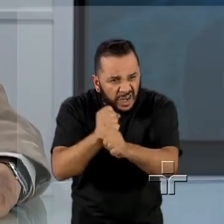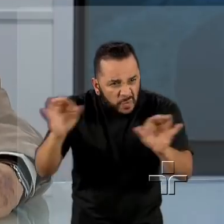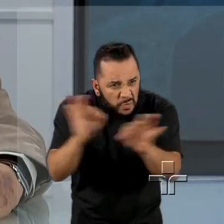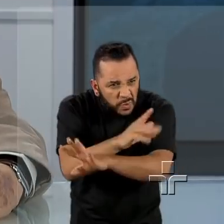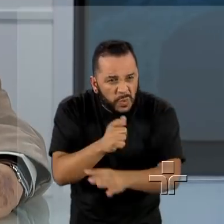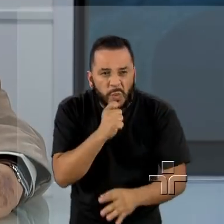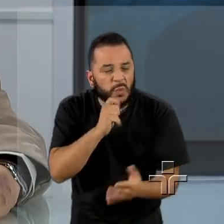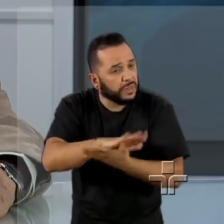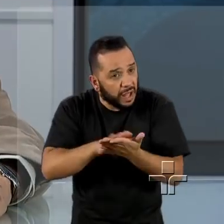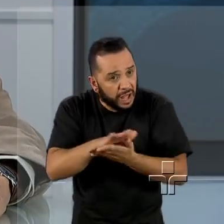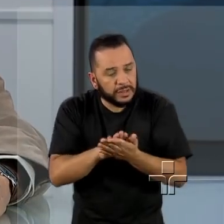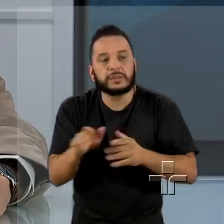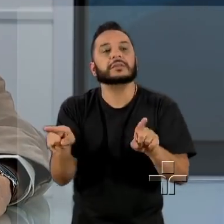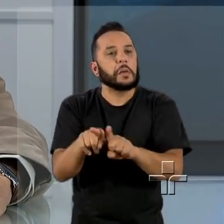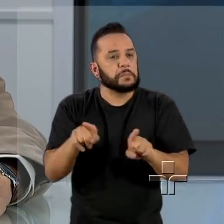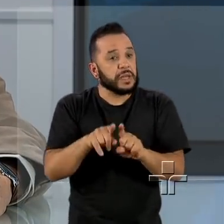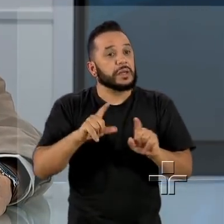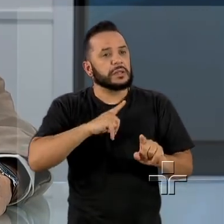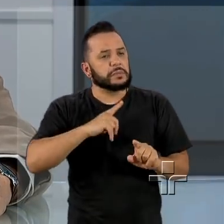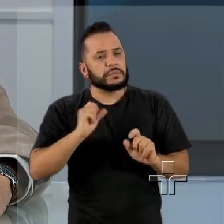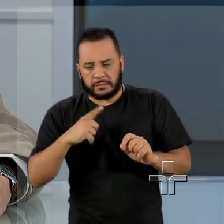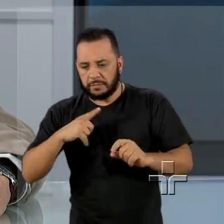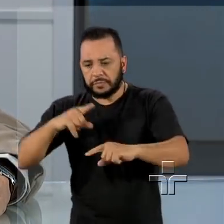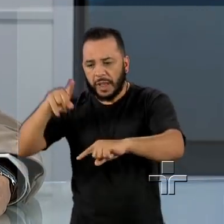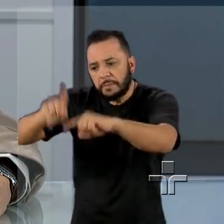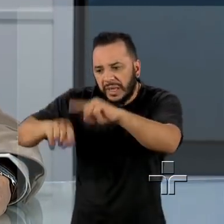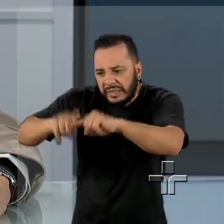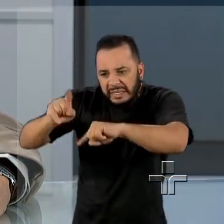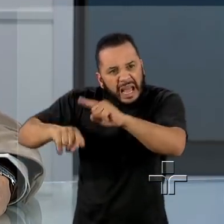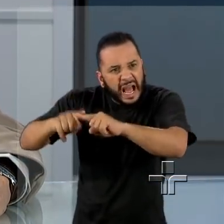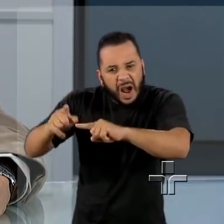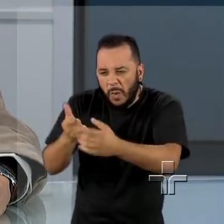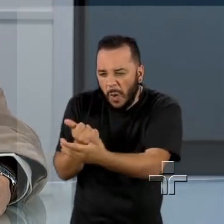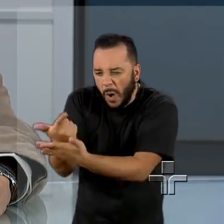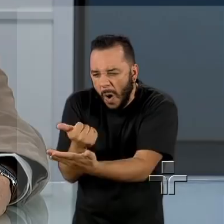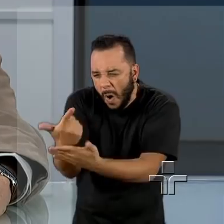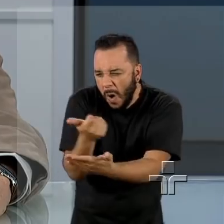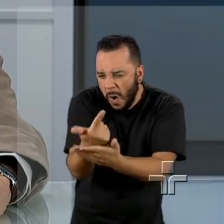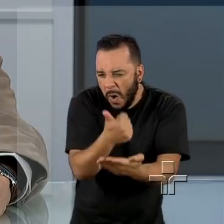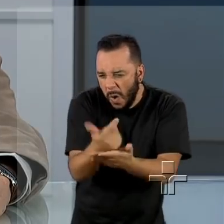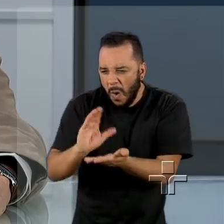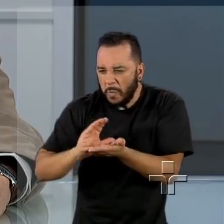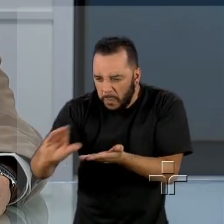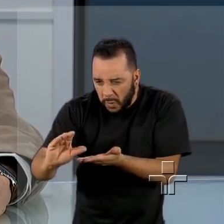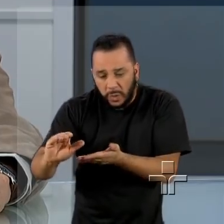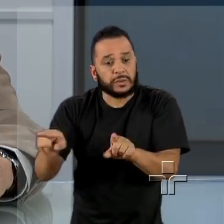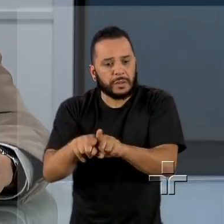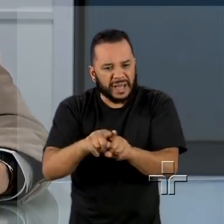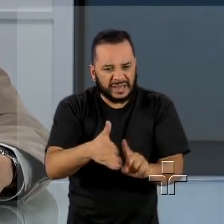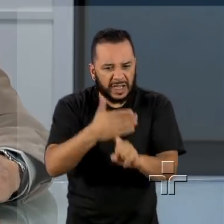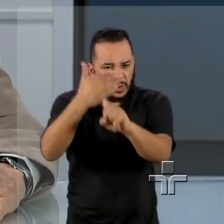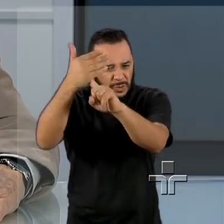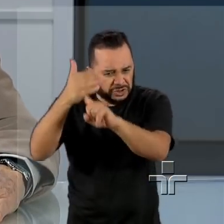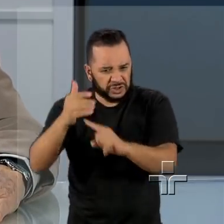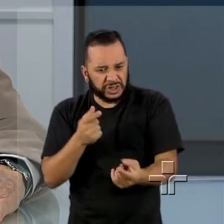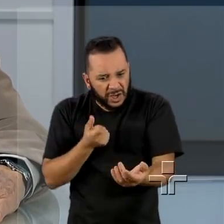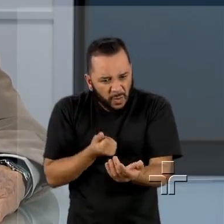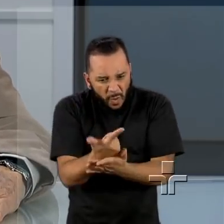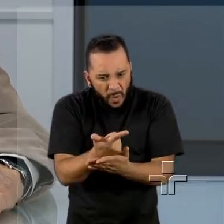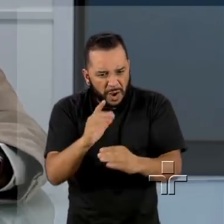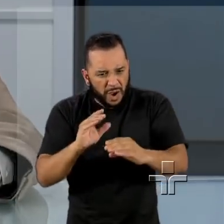dos problemas é o péssimo desempenho dos poderes nos últimos anos da